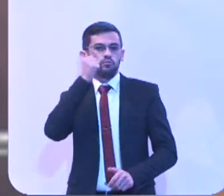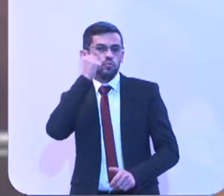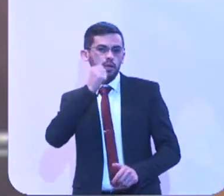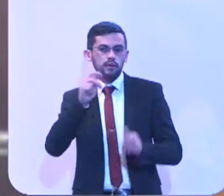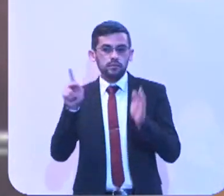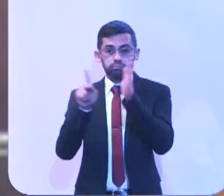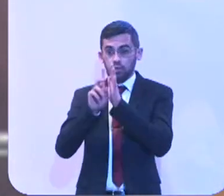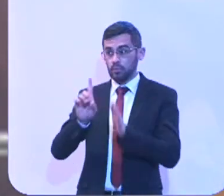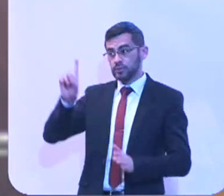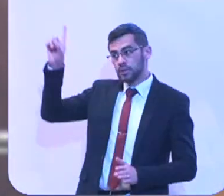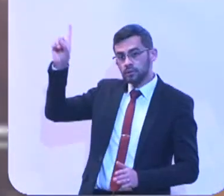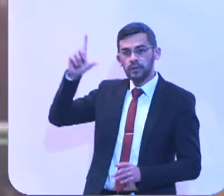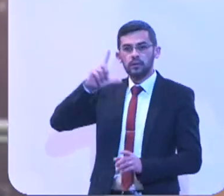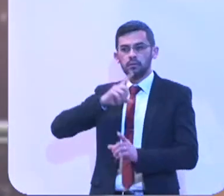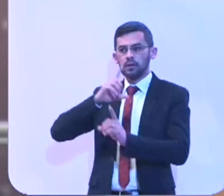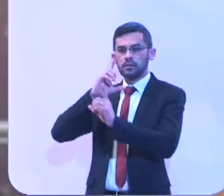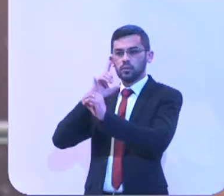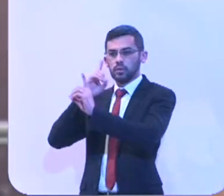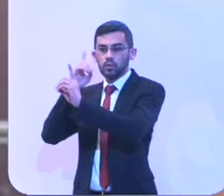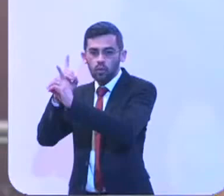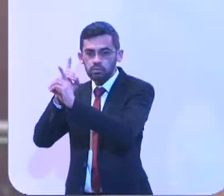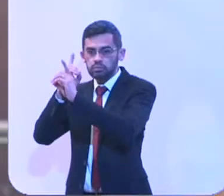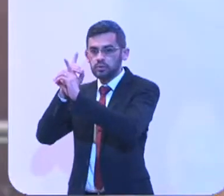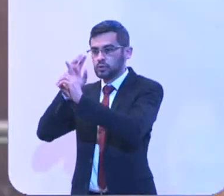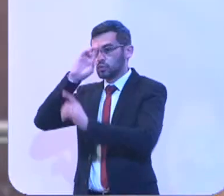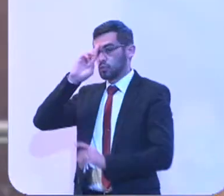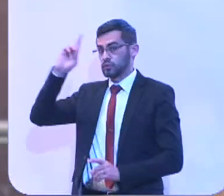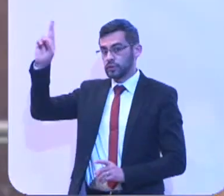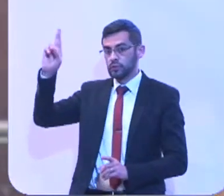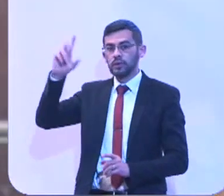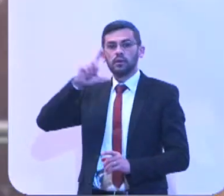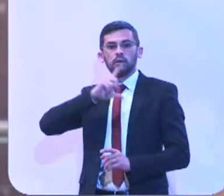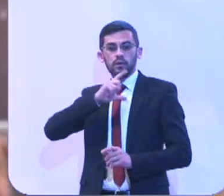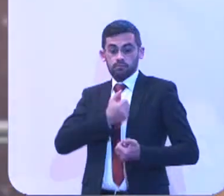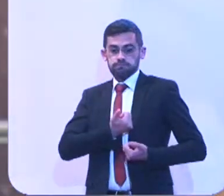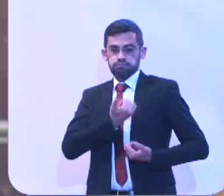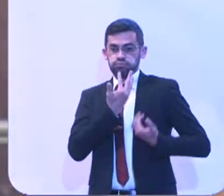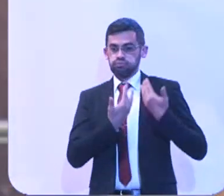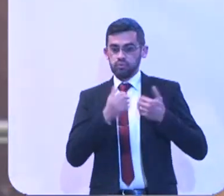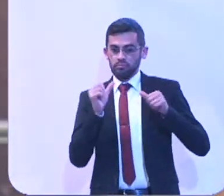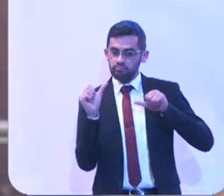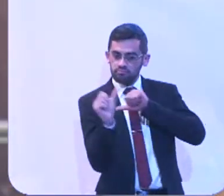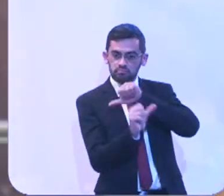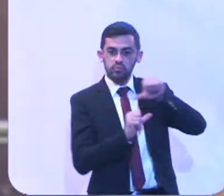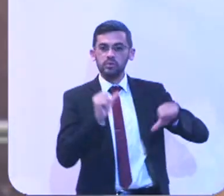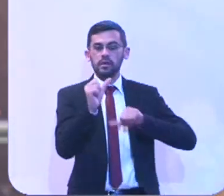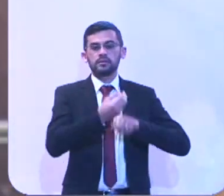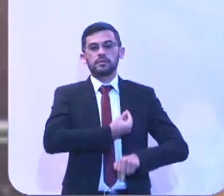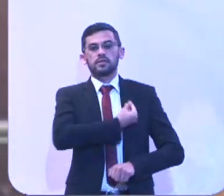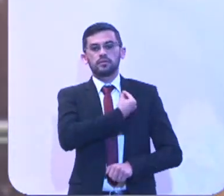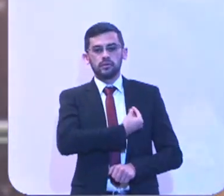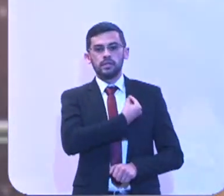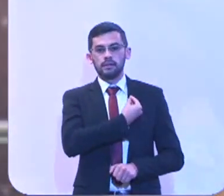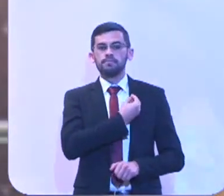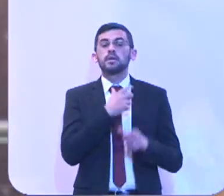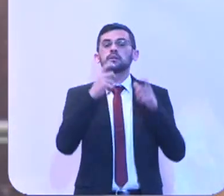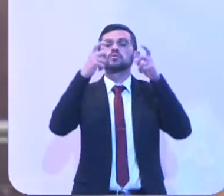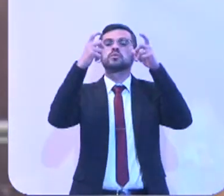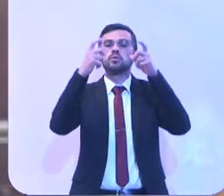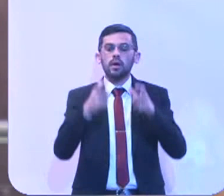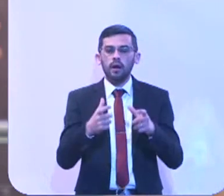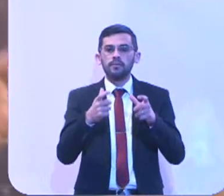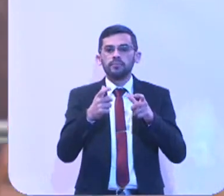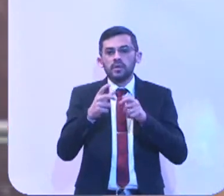de Deus tiveram seus encontros com o Senhor que geraram avivamento. E esse é um destes lugares,